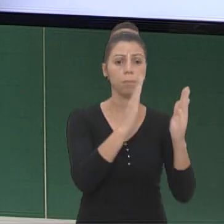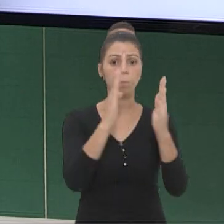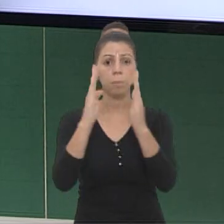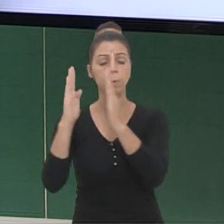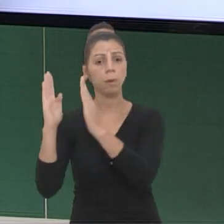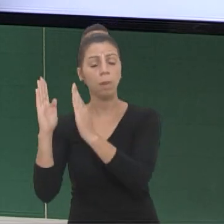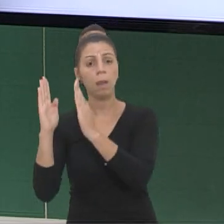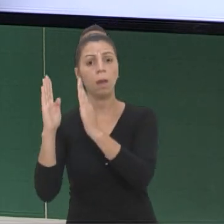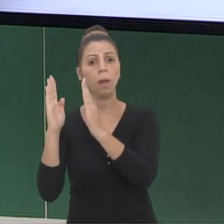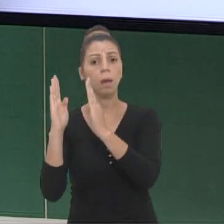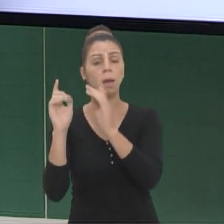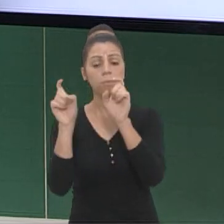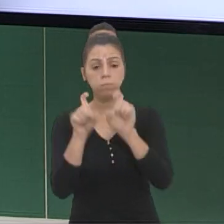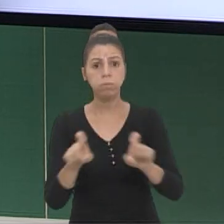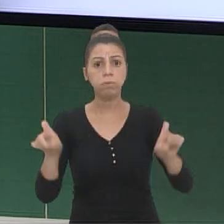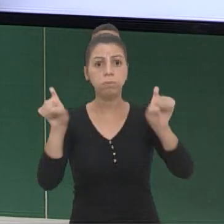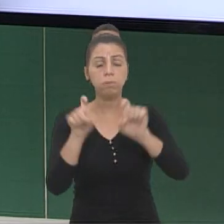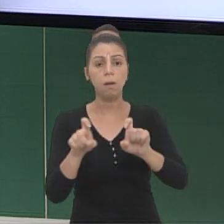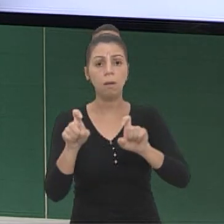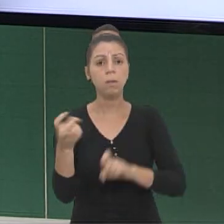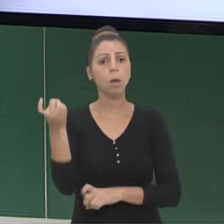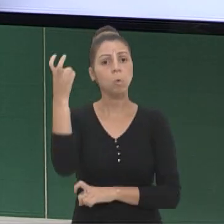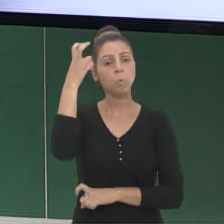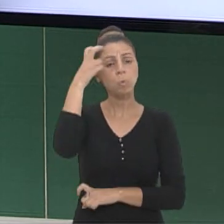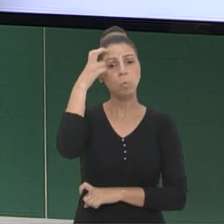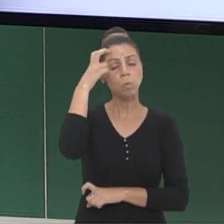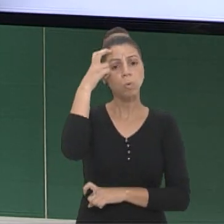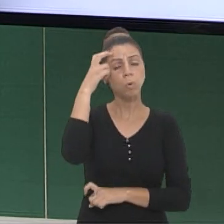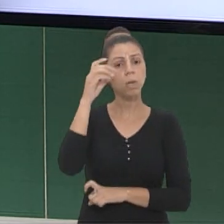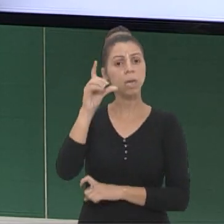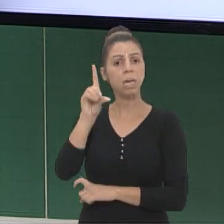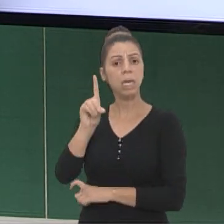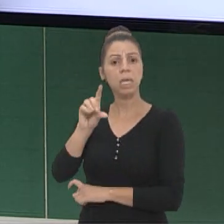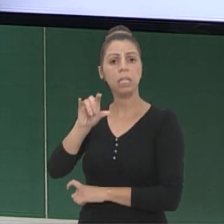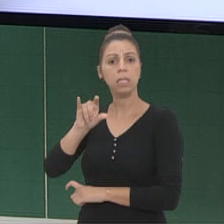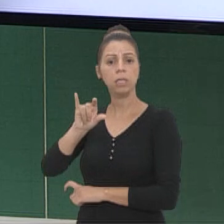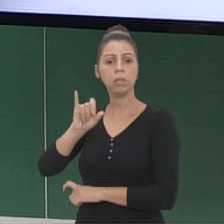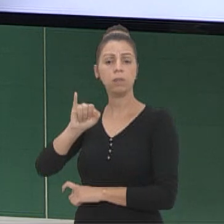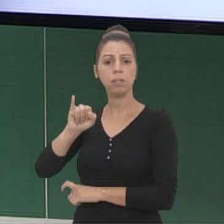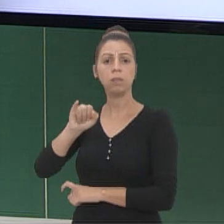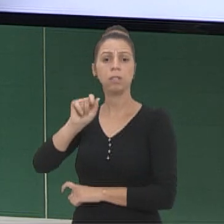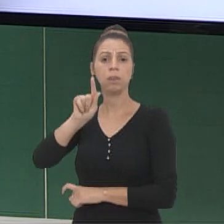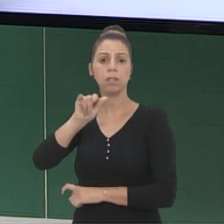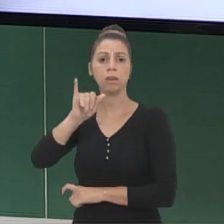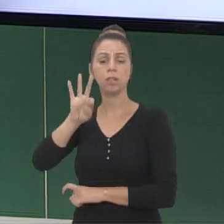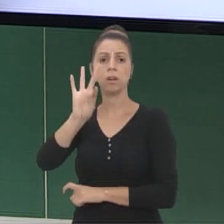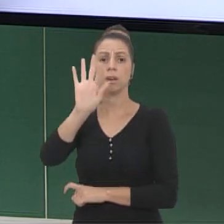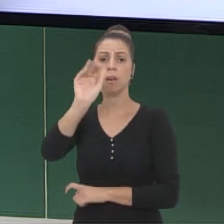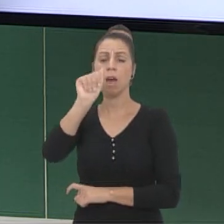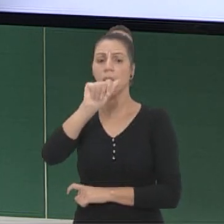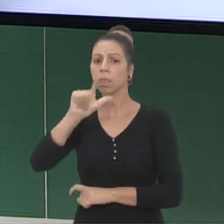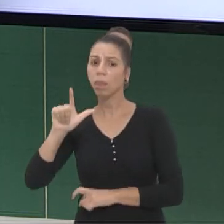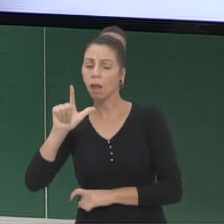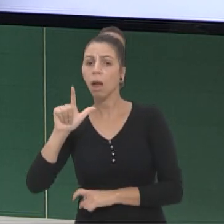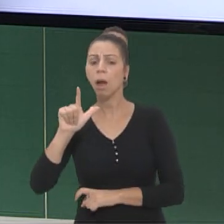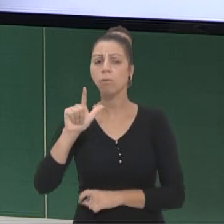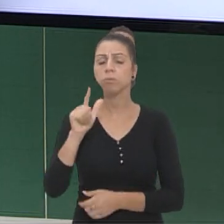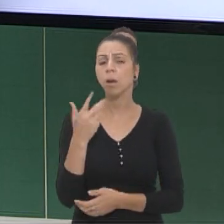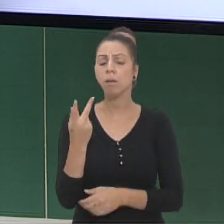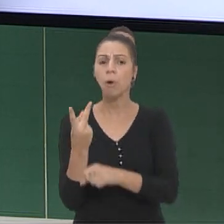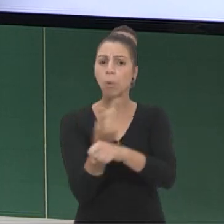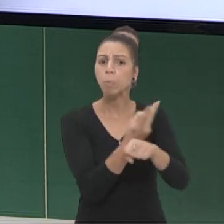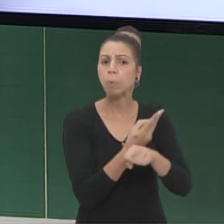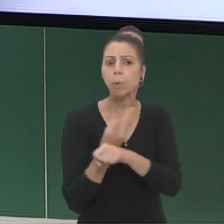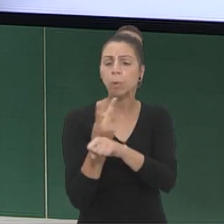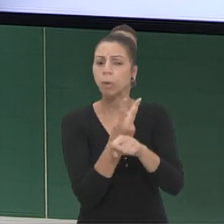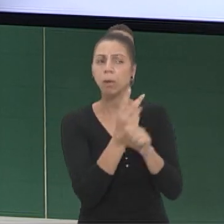tanto ouvimos falar, nessa cultura digital também. Vamos buscar livros de uma prateleira ou vamos buscar de uma biblioteca digital?